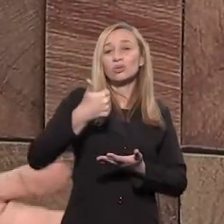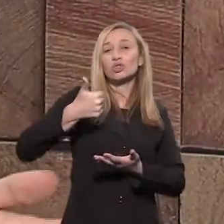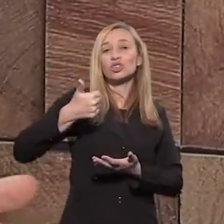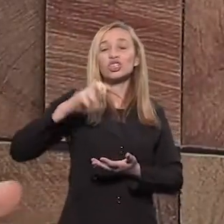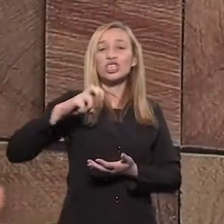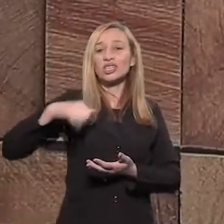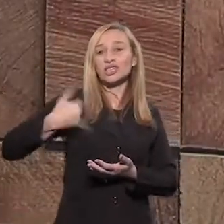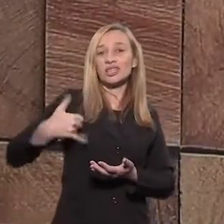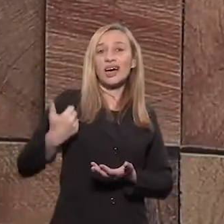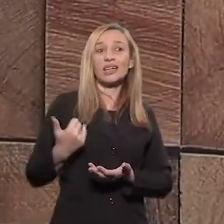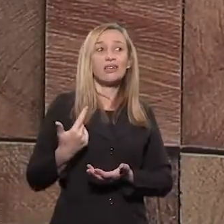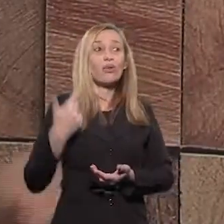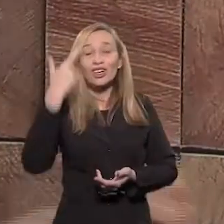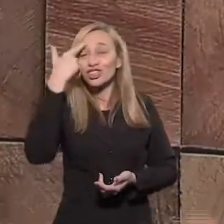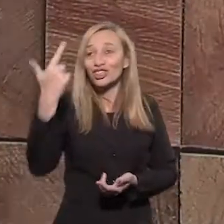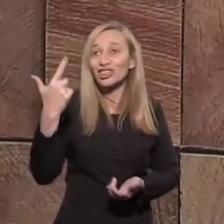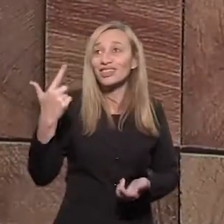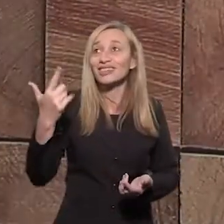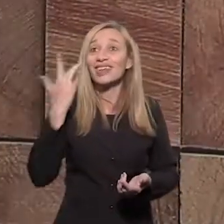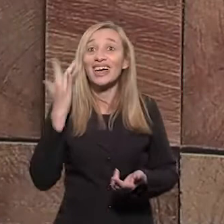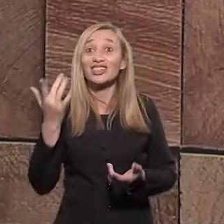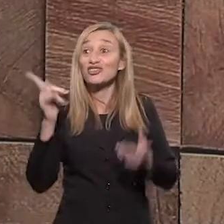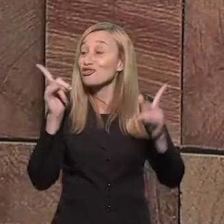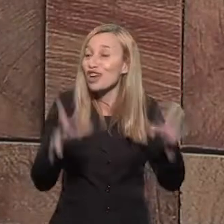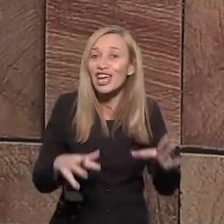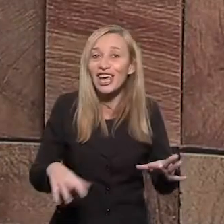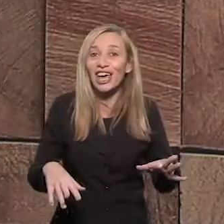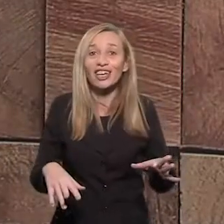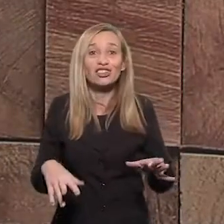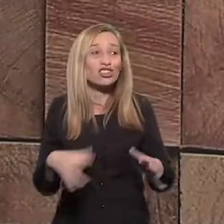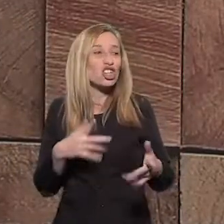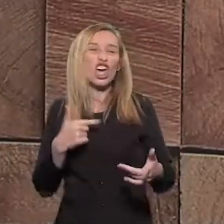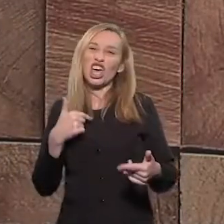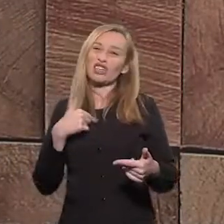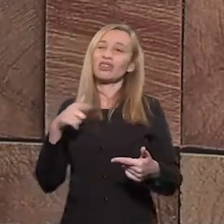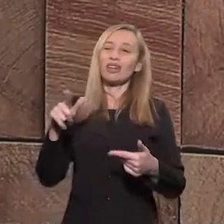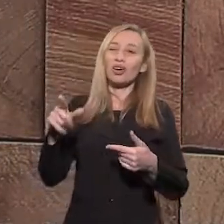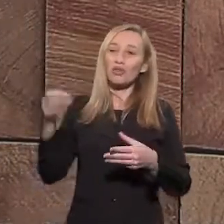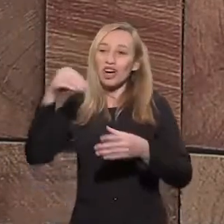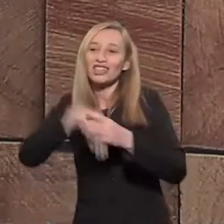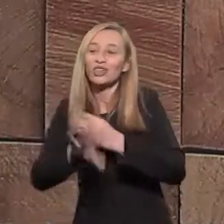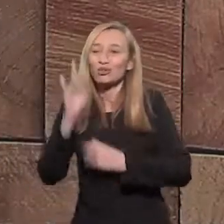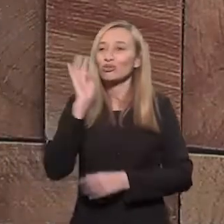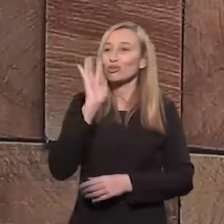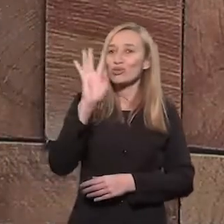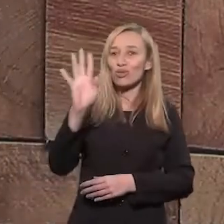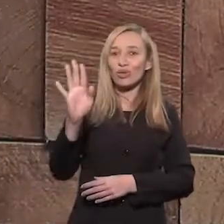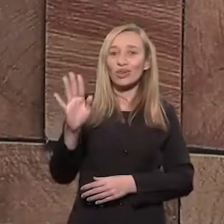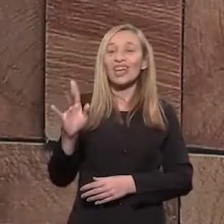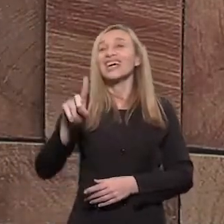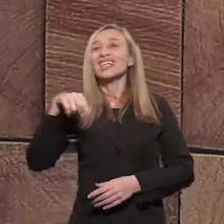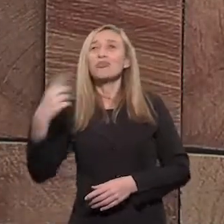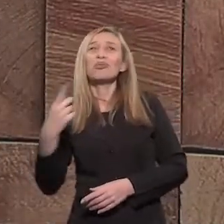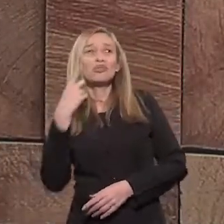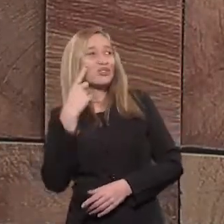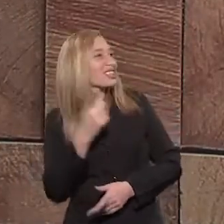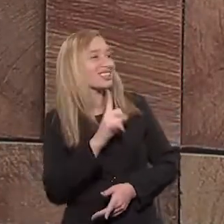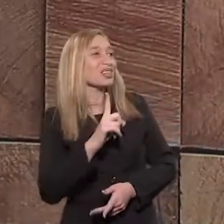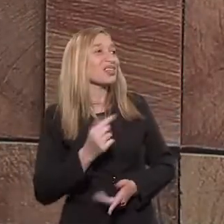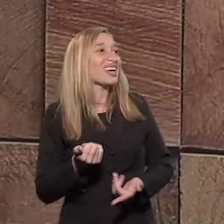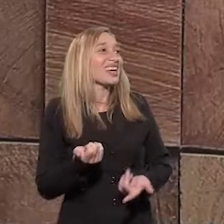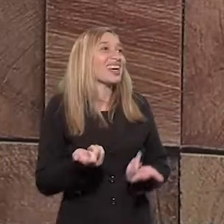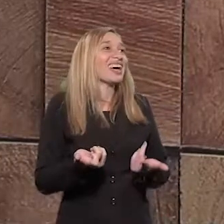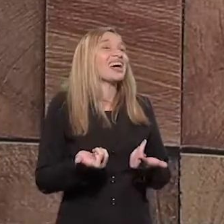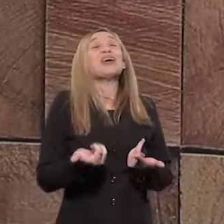15 anos de idade, entendeu? Eu achava essa ideia diferente, assim, um sujeito que diz, não, eu vou ficar no sonho, Depois eu até vi que